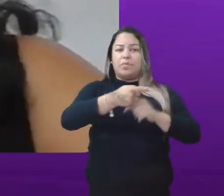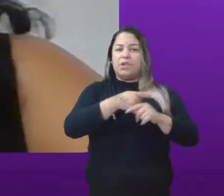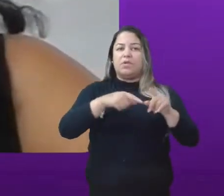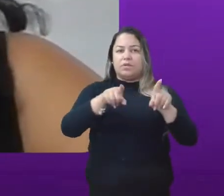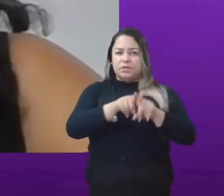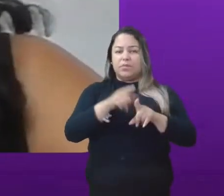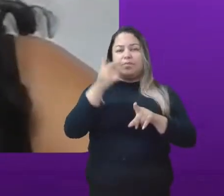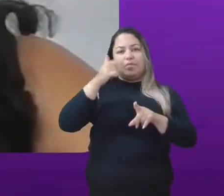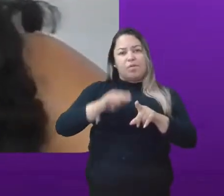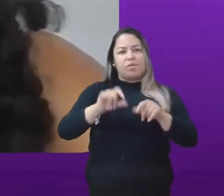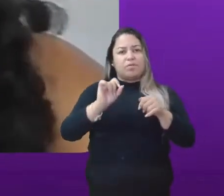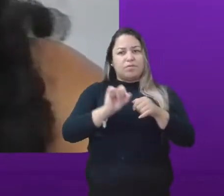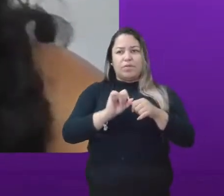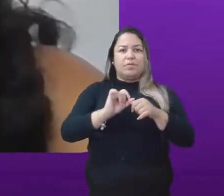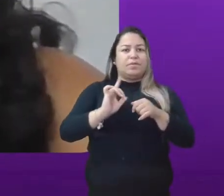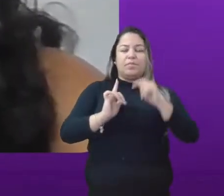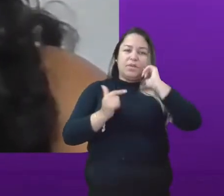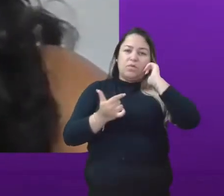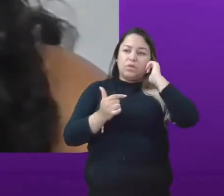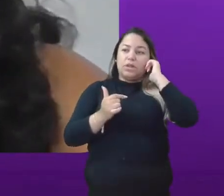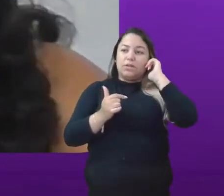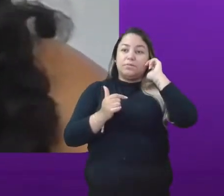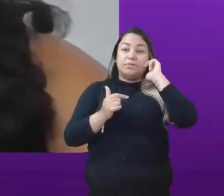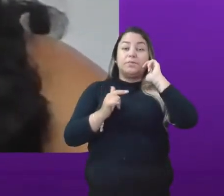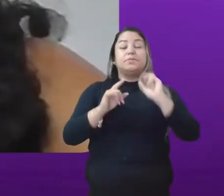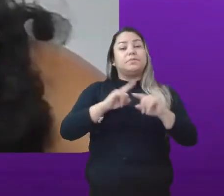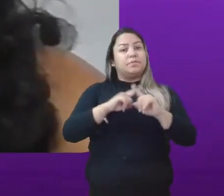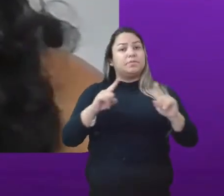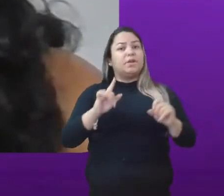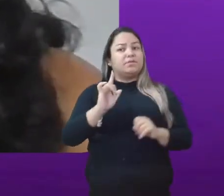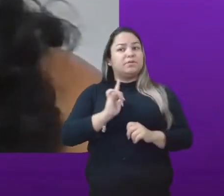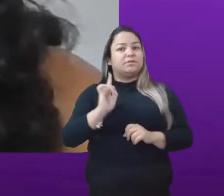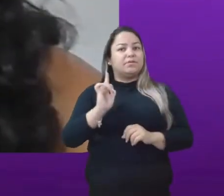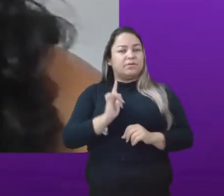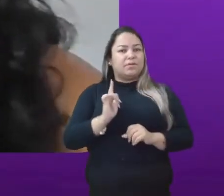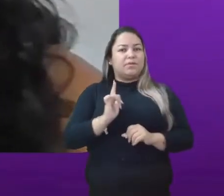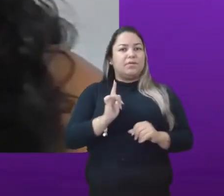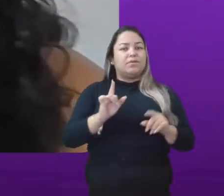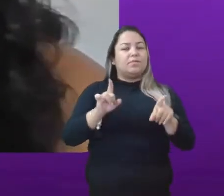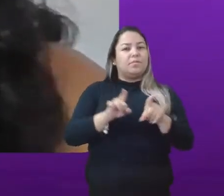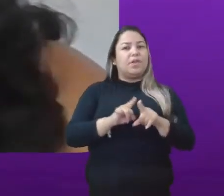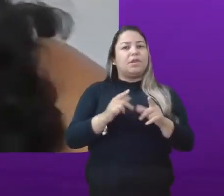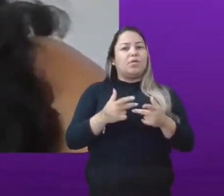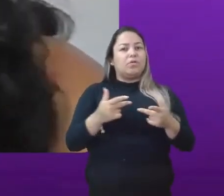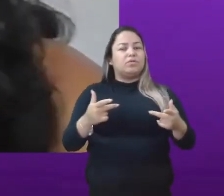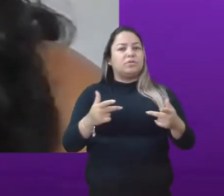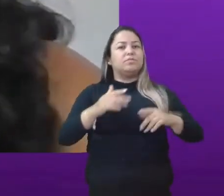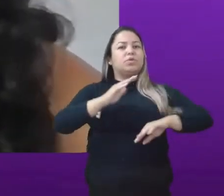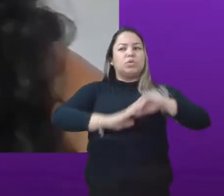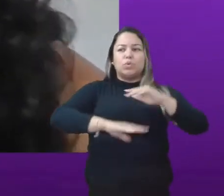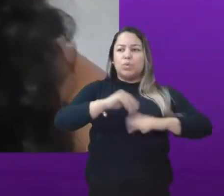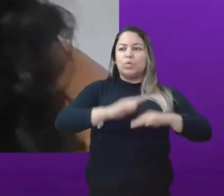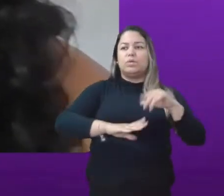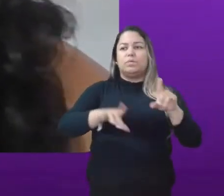é um modo de produção que não predomina, mas que bebe nas formas, nos modos de